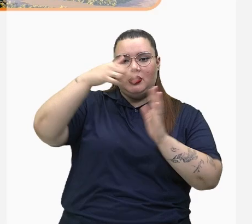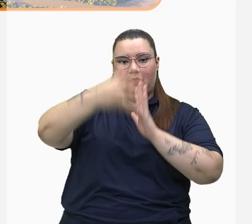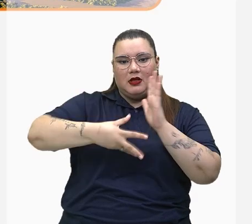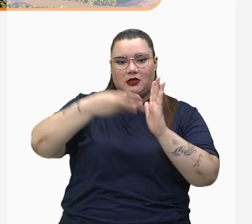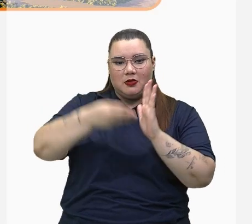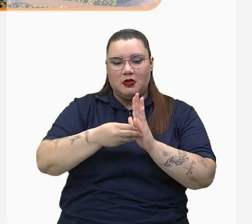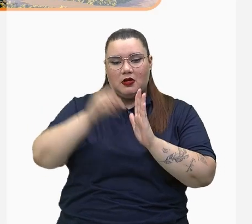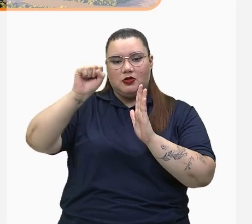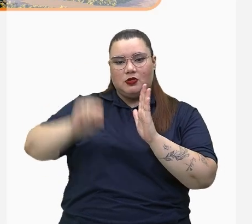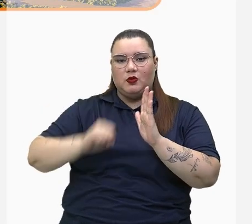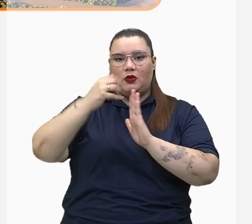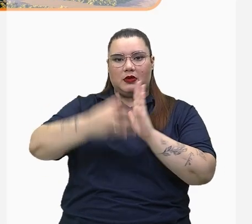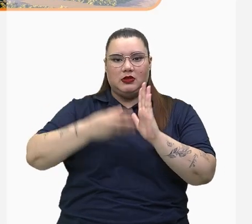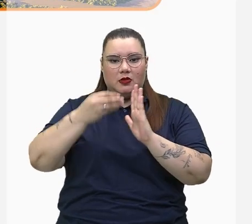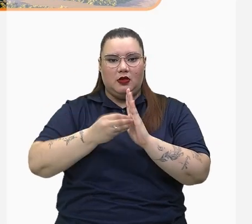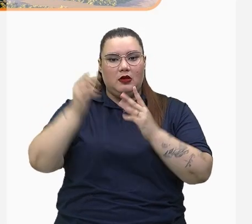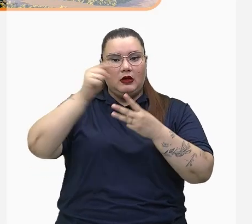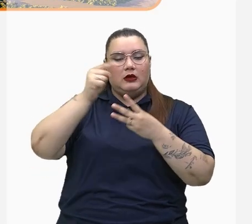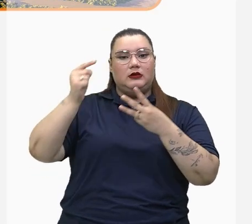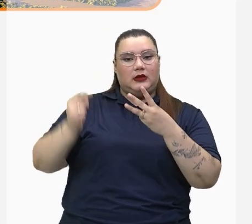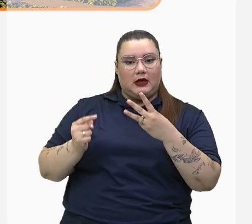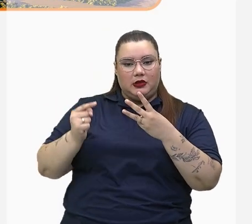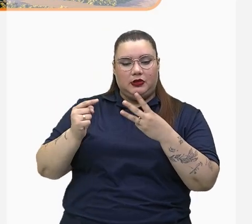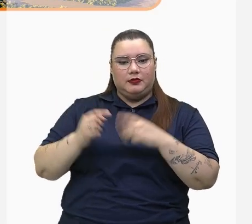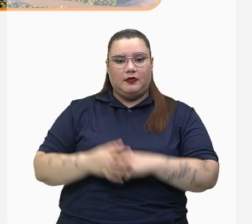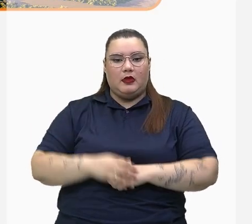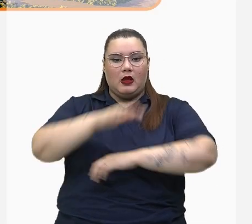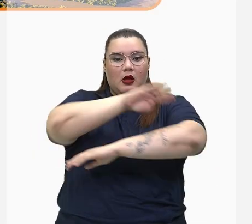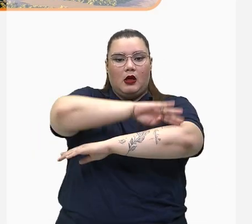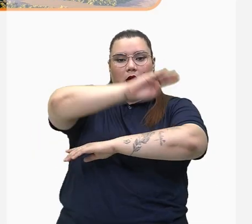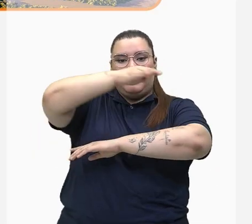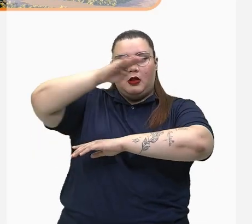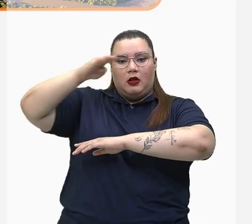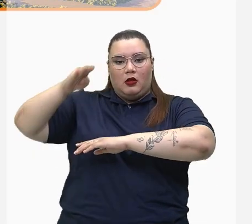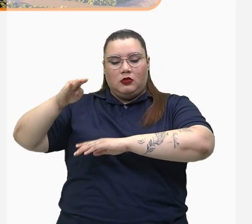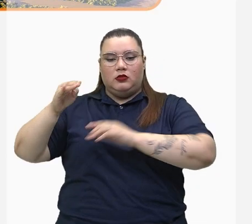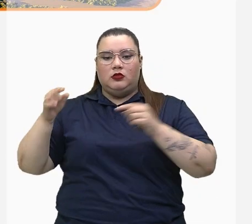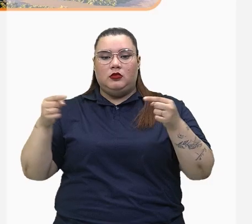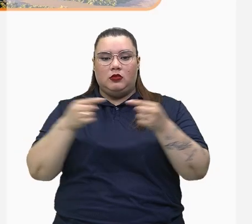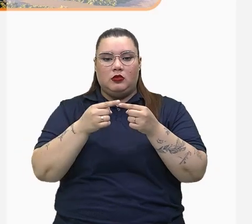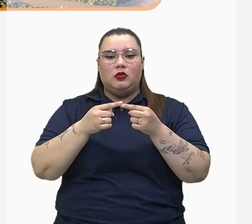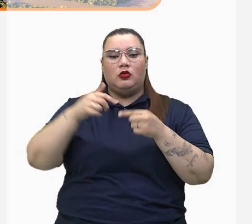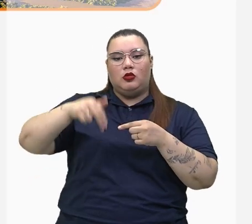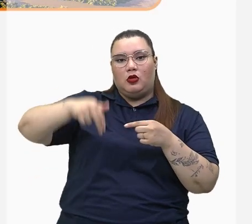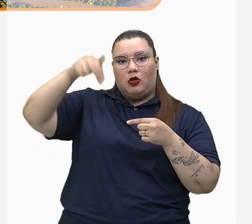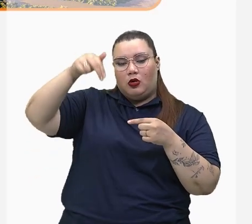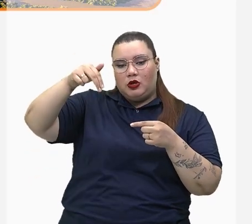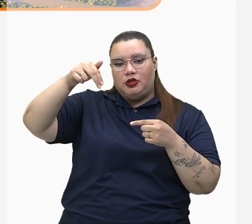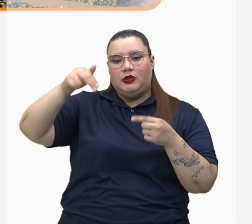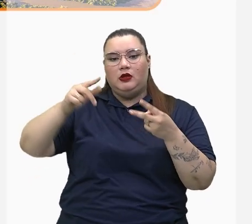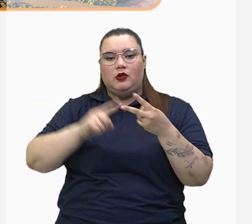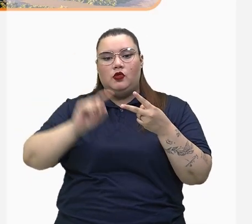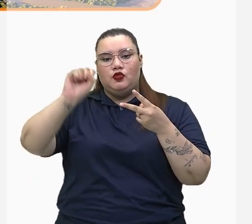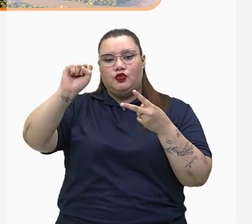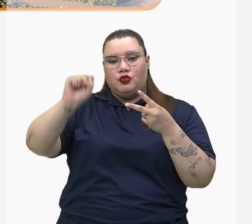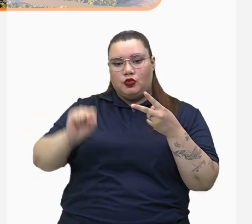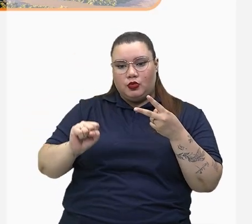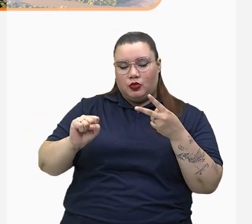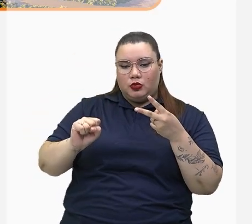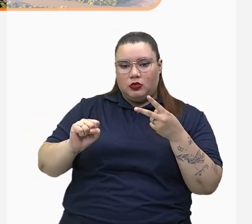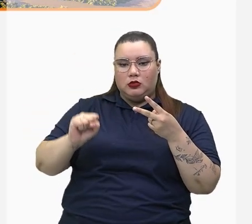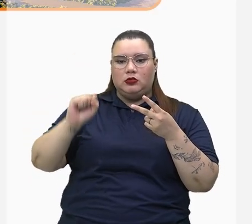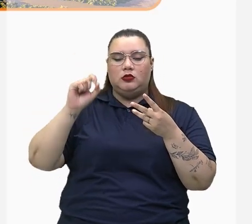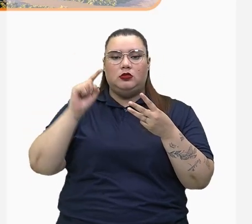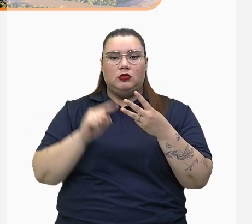depressão sul-amazônica. E os planaltos, nós vamos ter os planaltos residuais norte-amazônicos, os